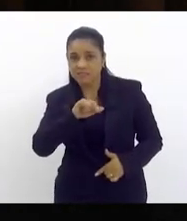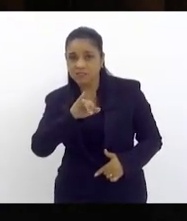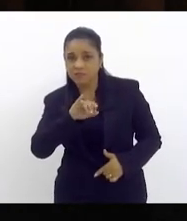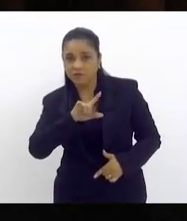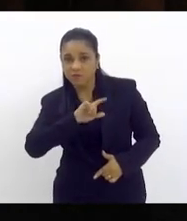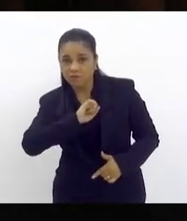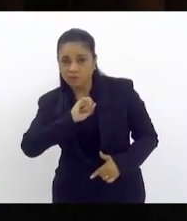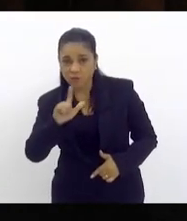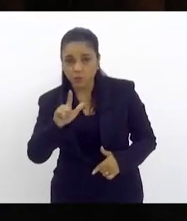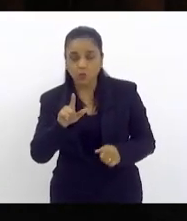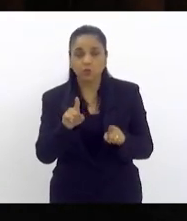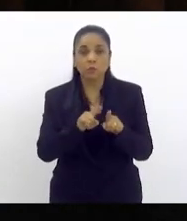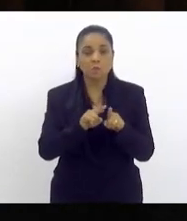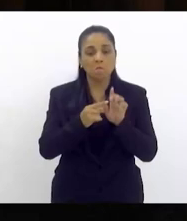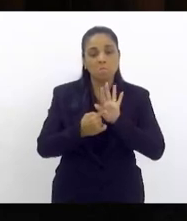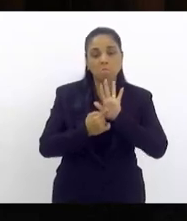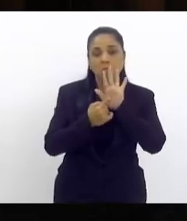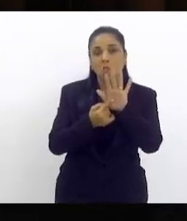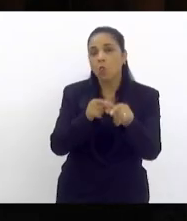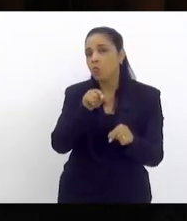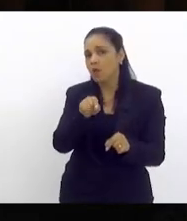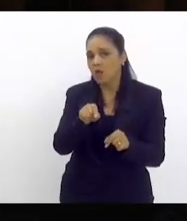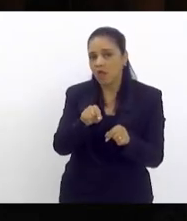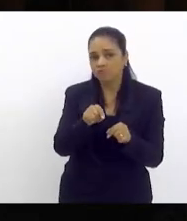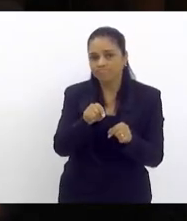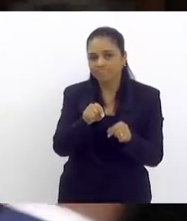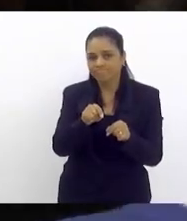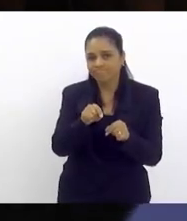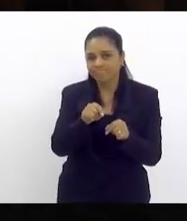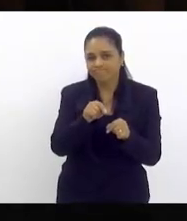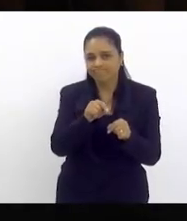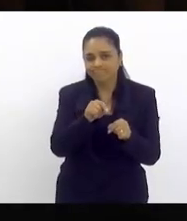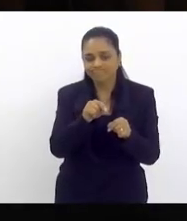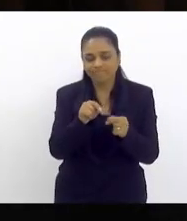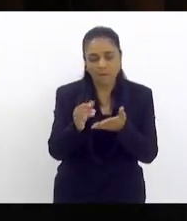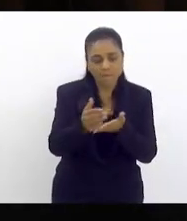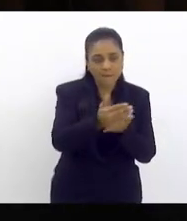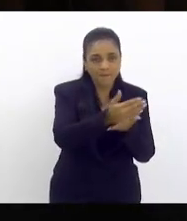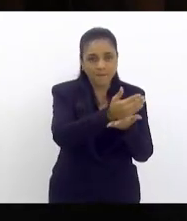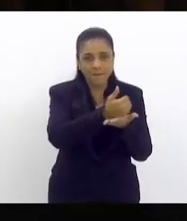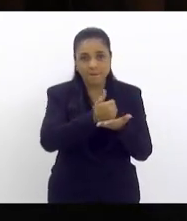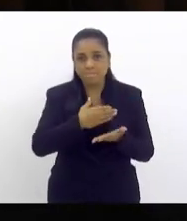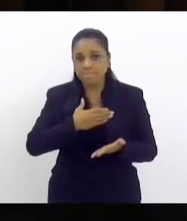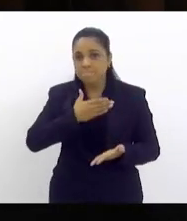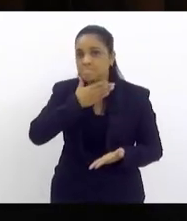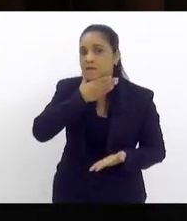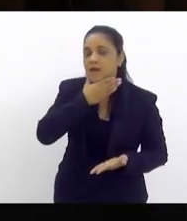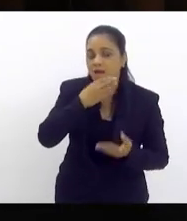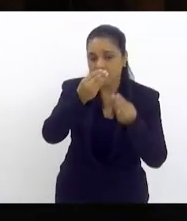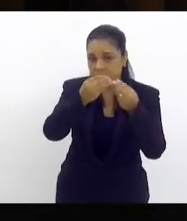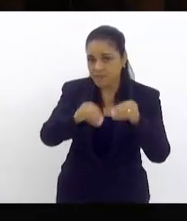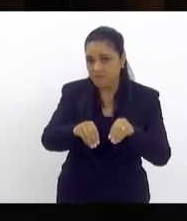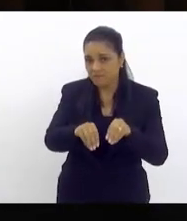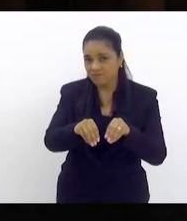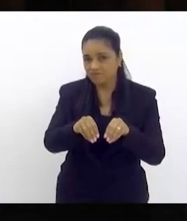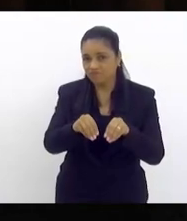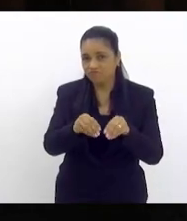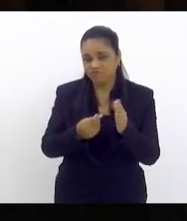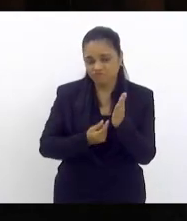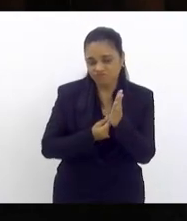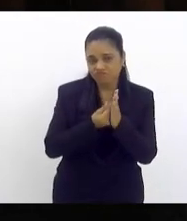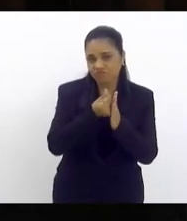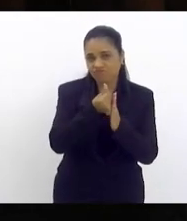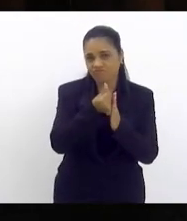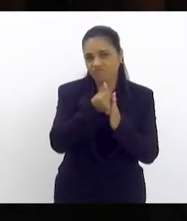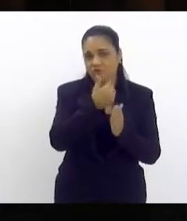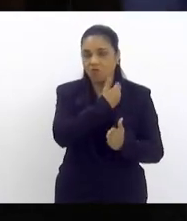uma situação de pré-calamidade no orçamento e nas finanças públicas do governo do Estado.